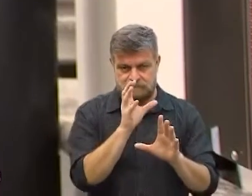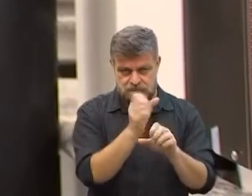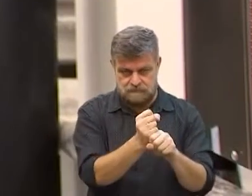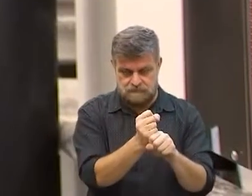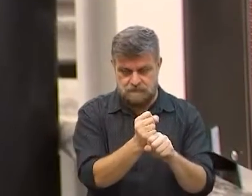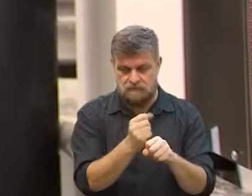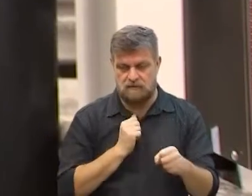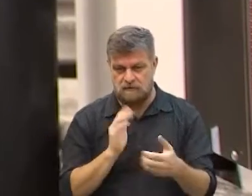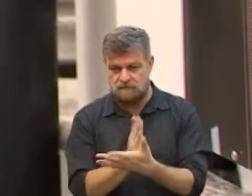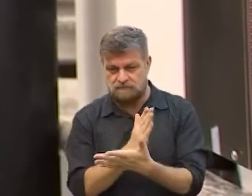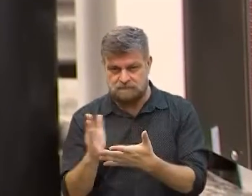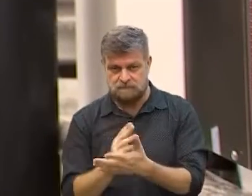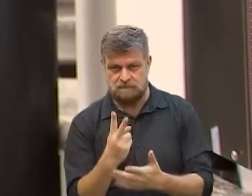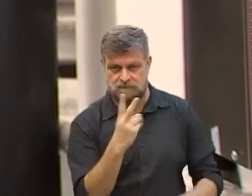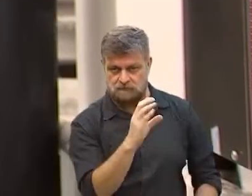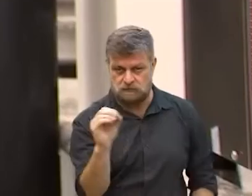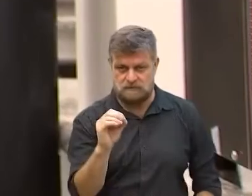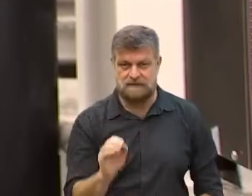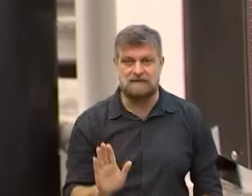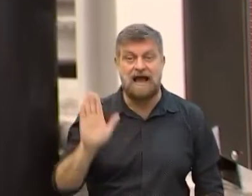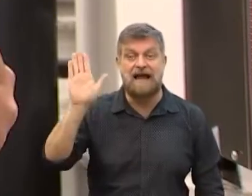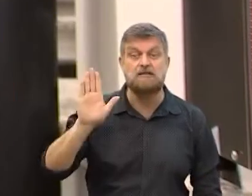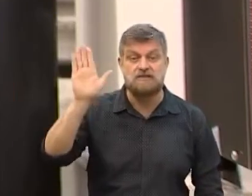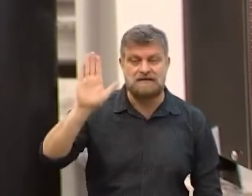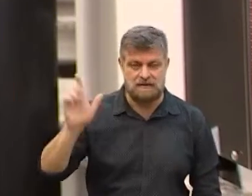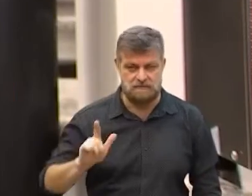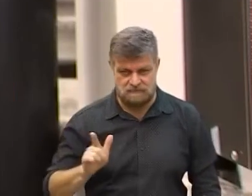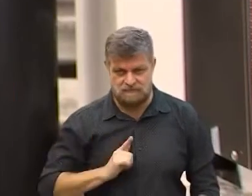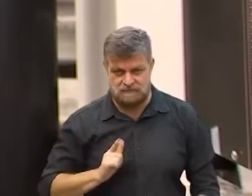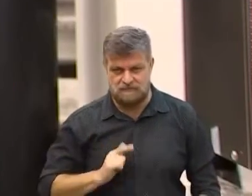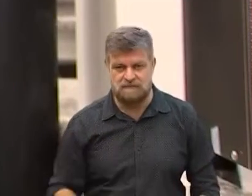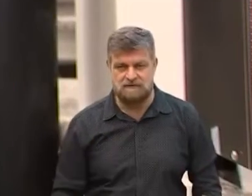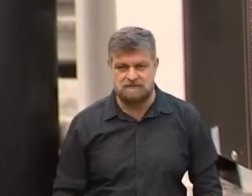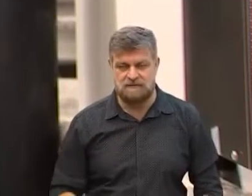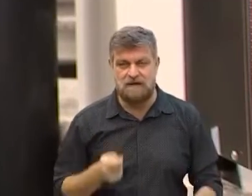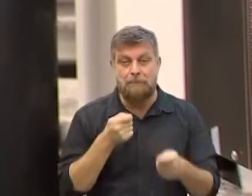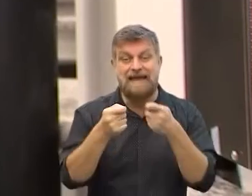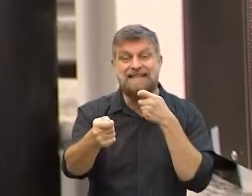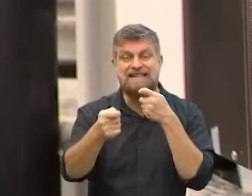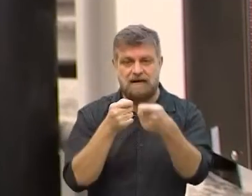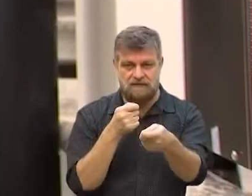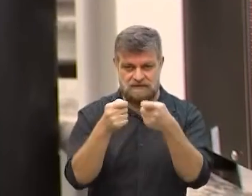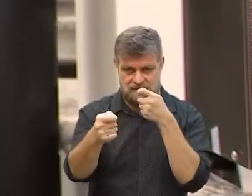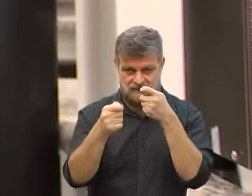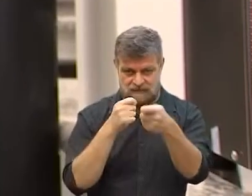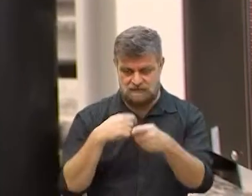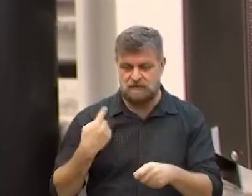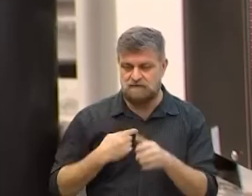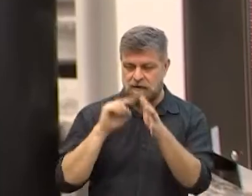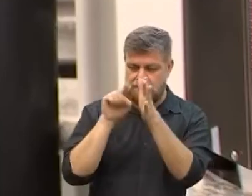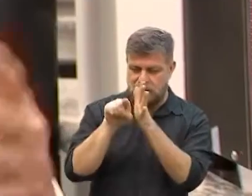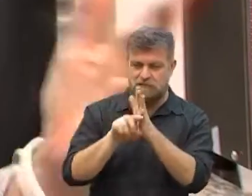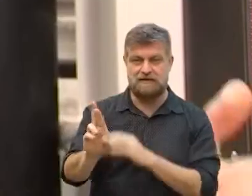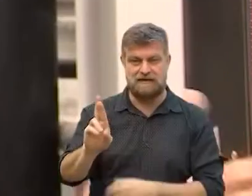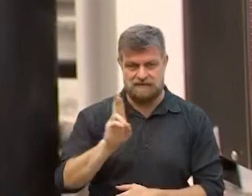vamos selecionar 200 candidatos, né, que serão entrevistados. Né? Nós teremos